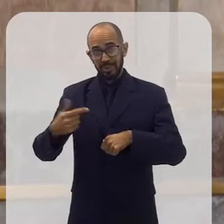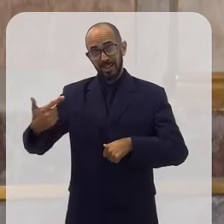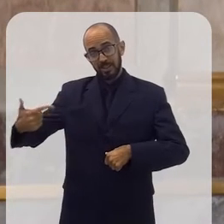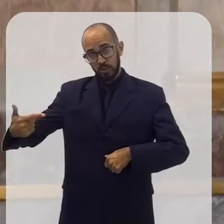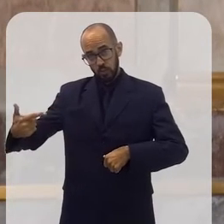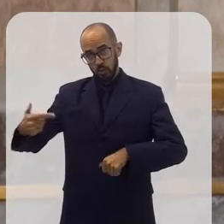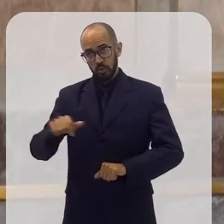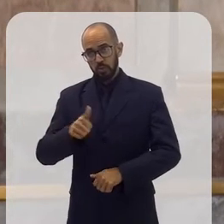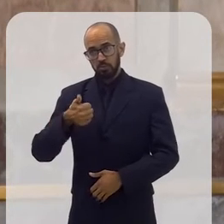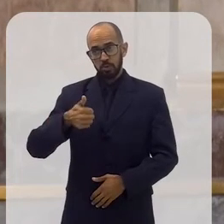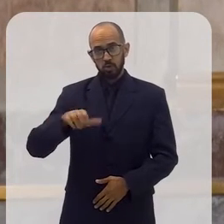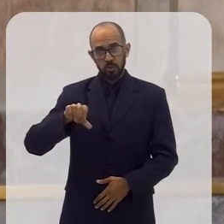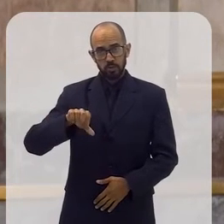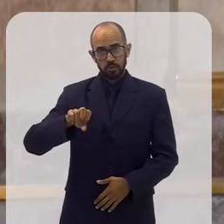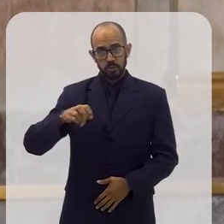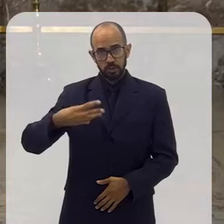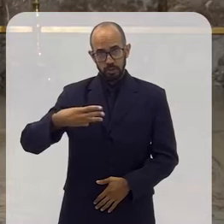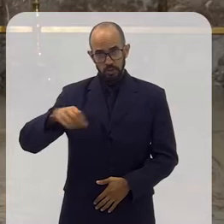1914 e